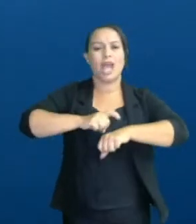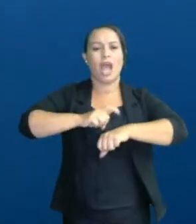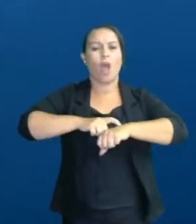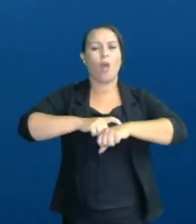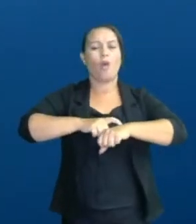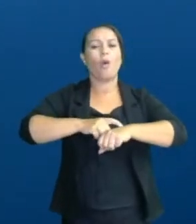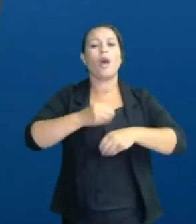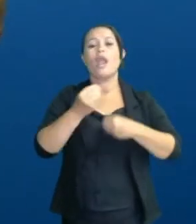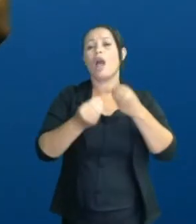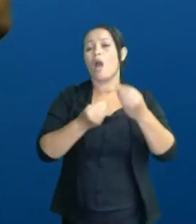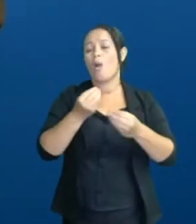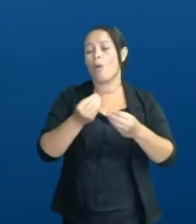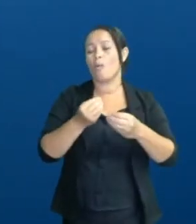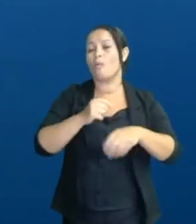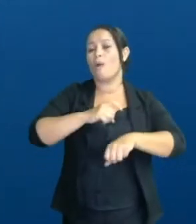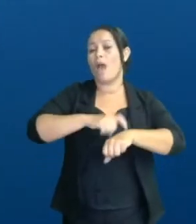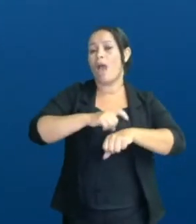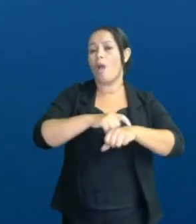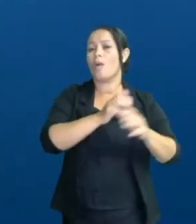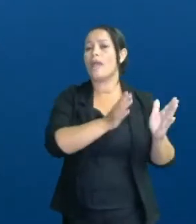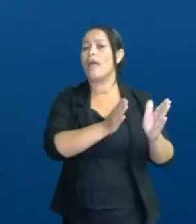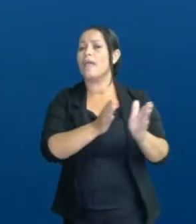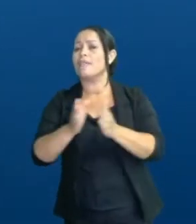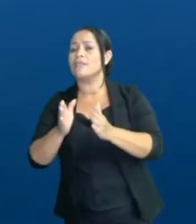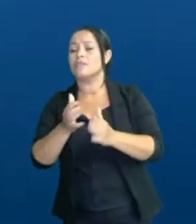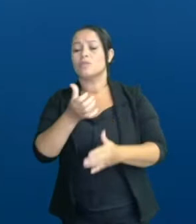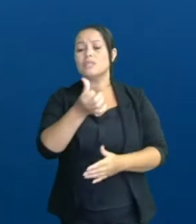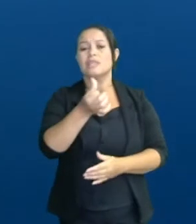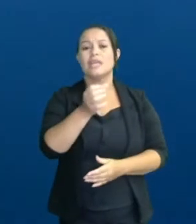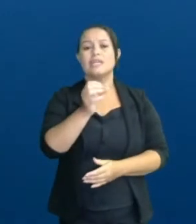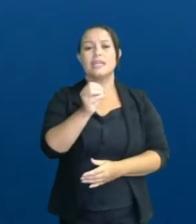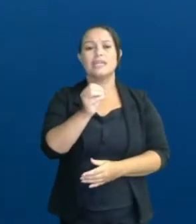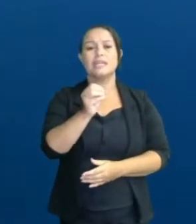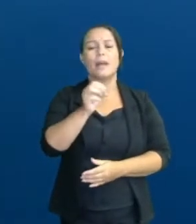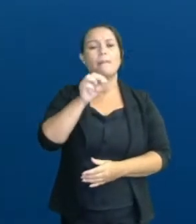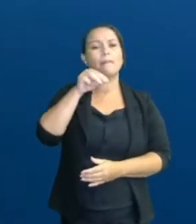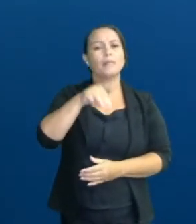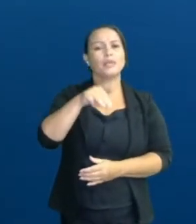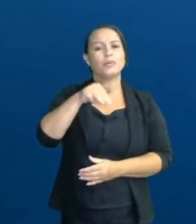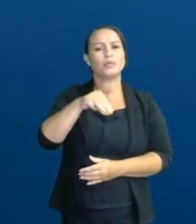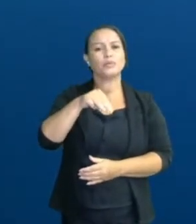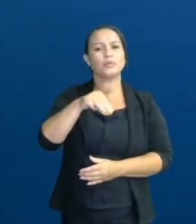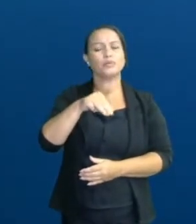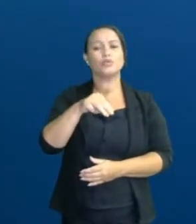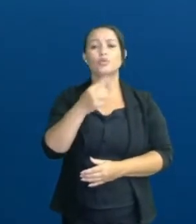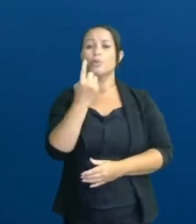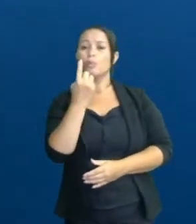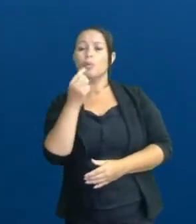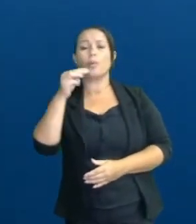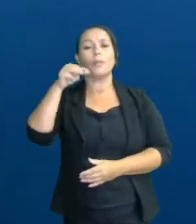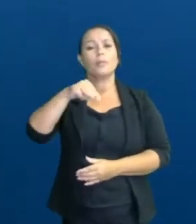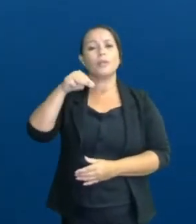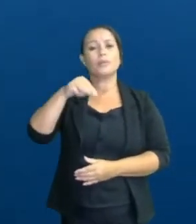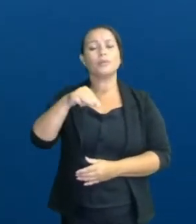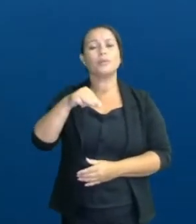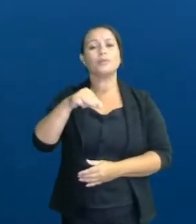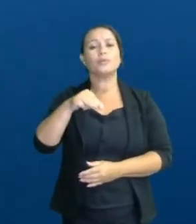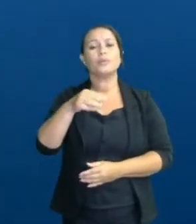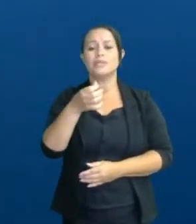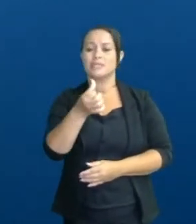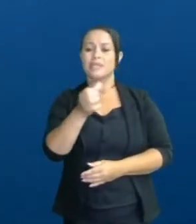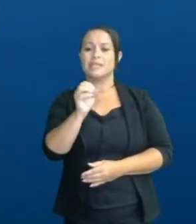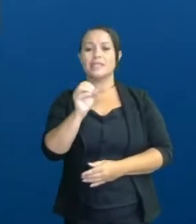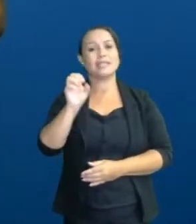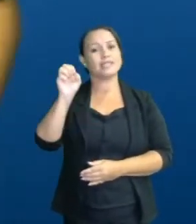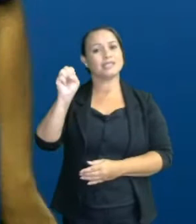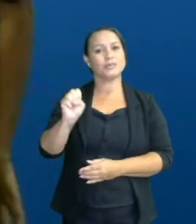ela é dividida em 60 minutos. O minuto é dividido em